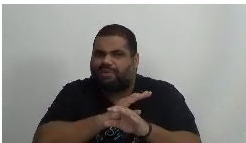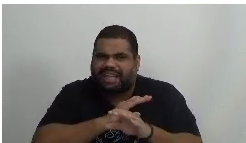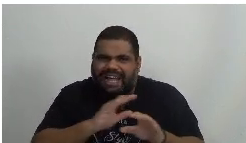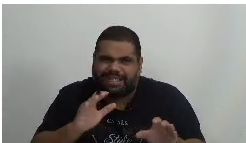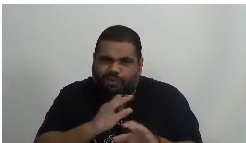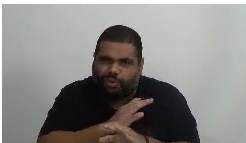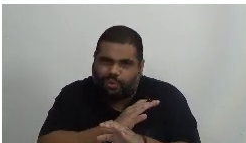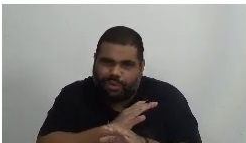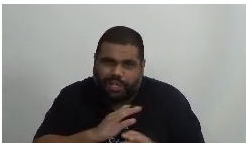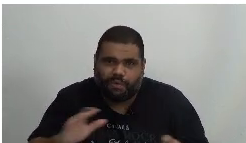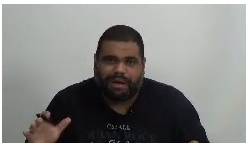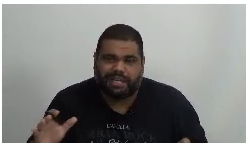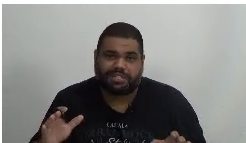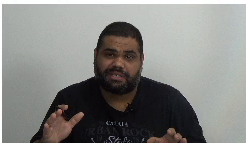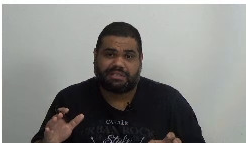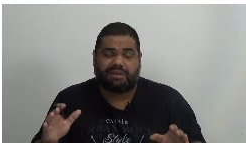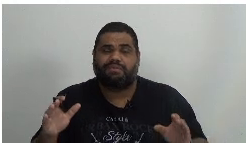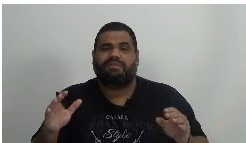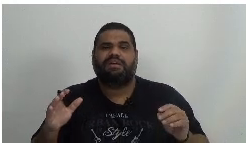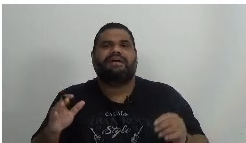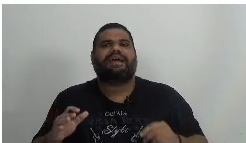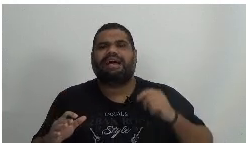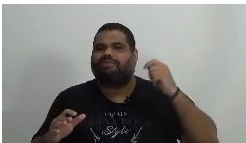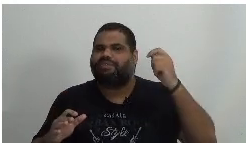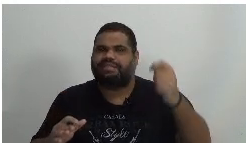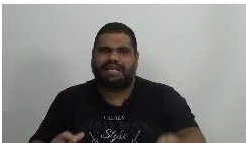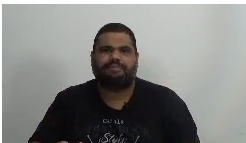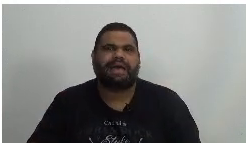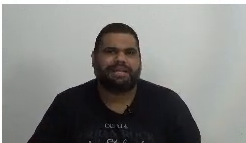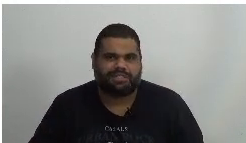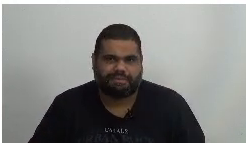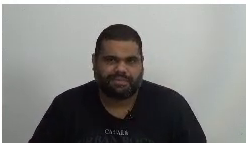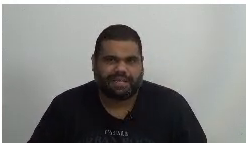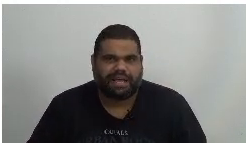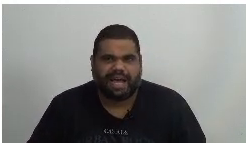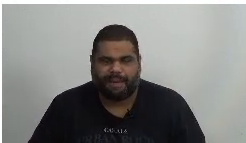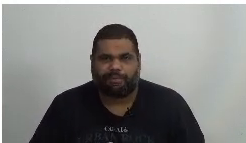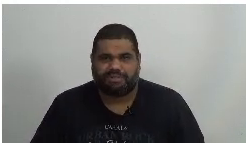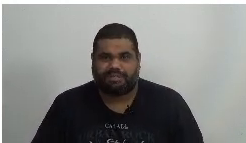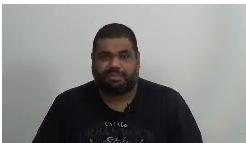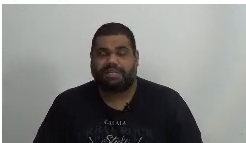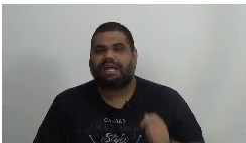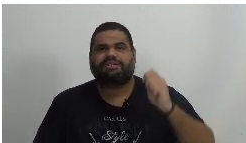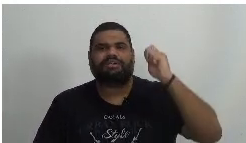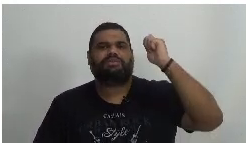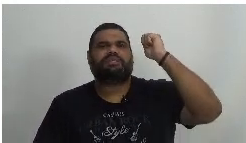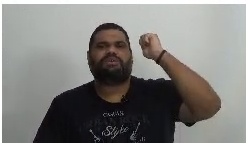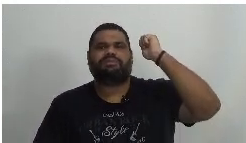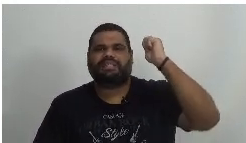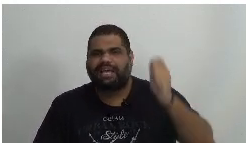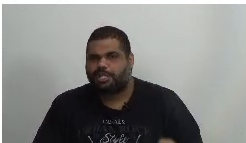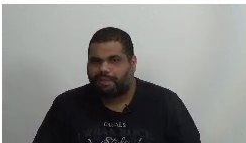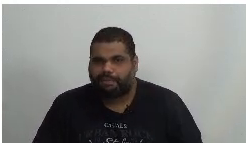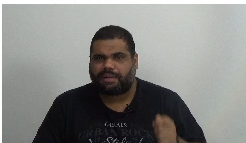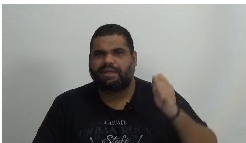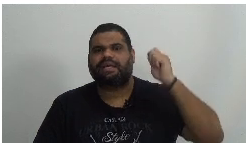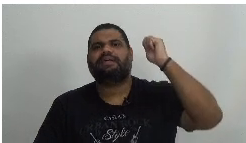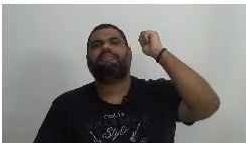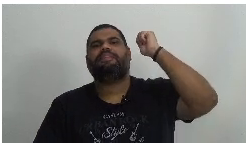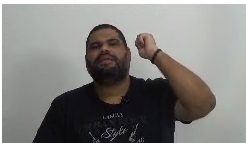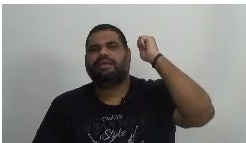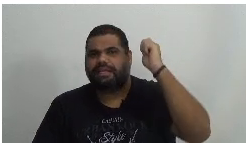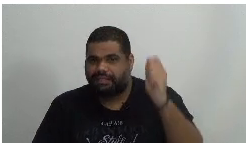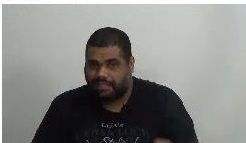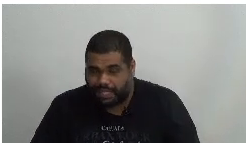não falou nada, não colocou nenhuma restrição, cara, você repete a possibilidade. Então, eu tenho três para a